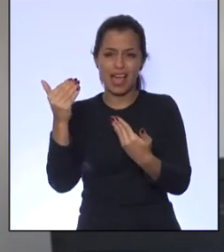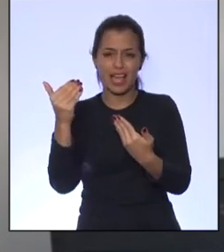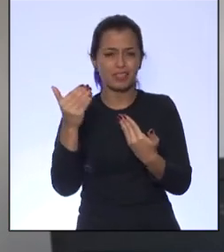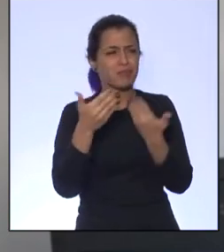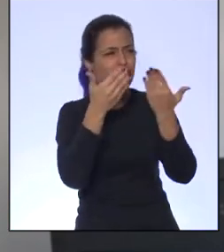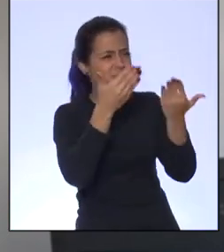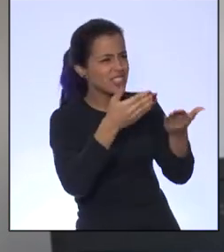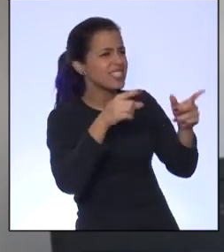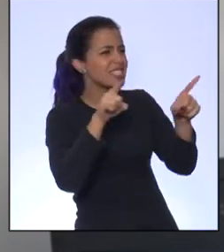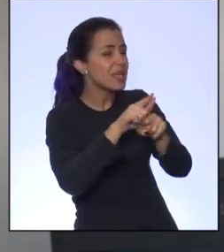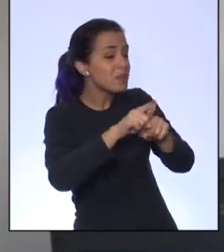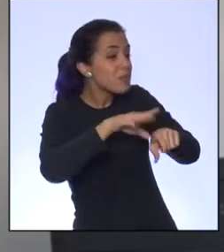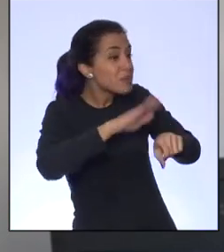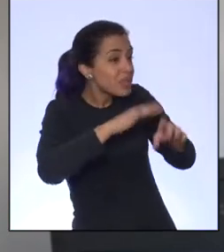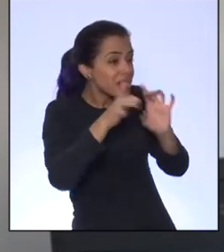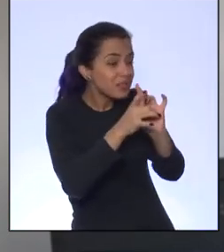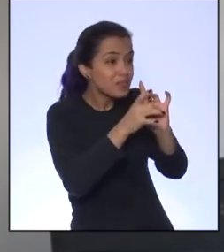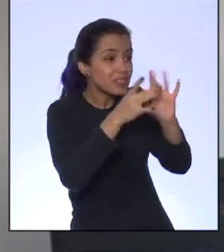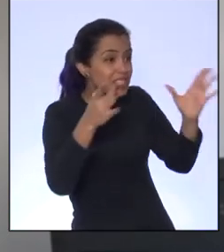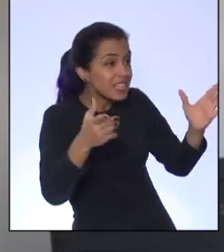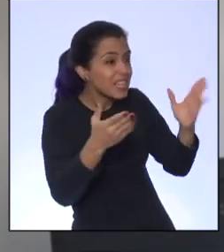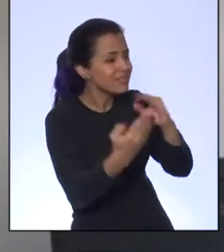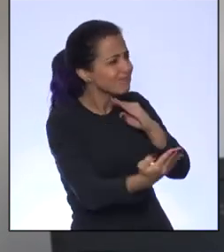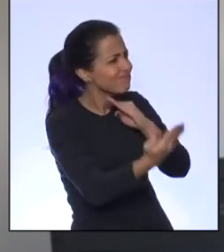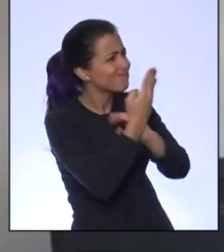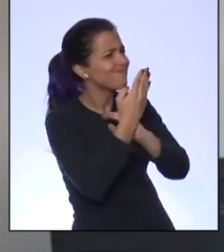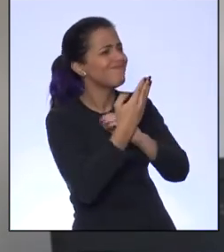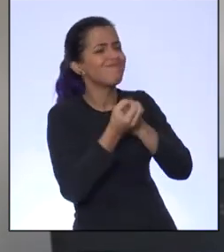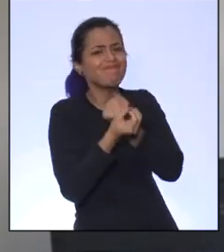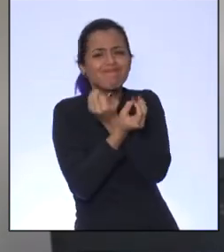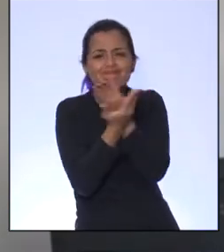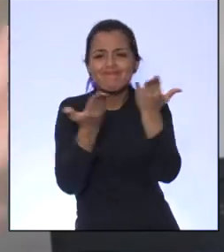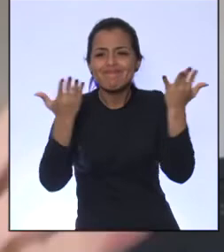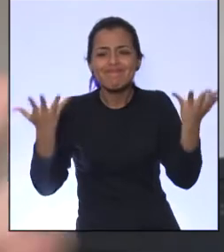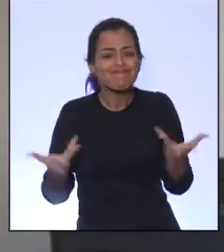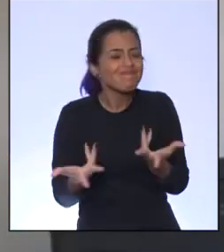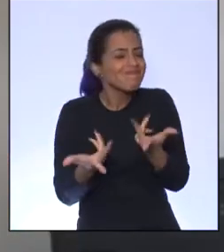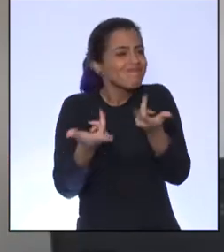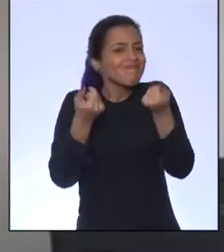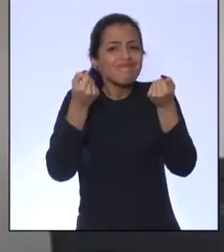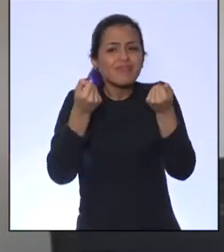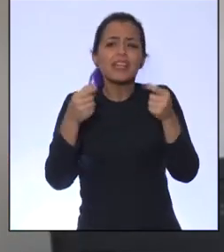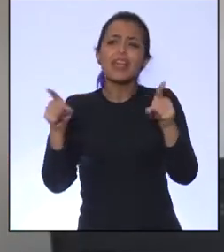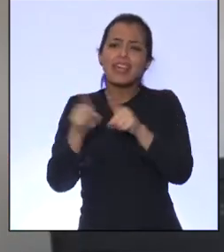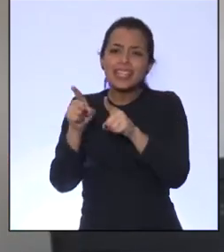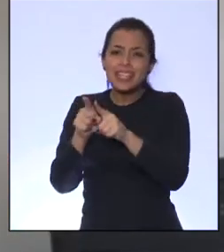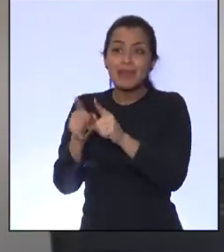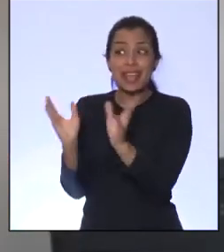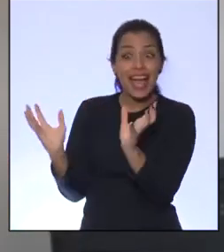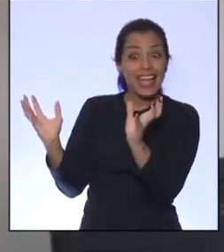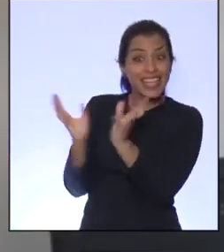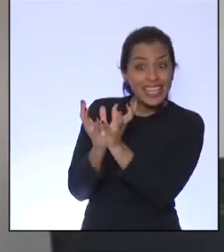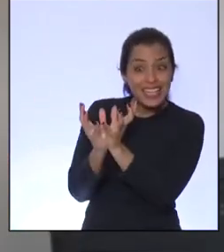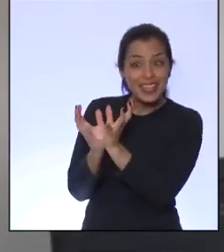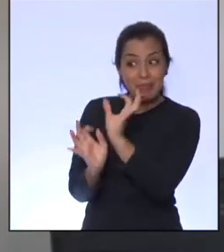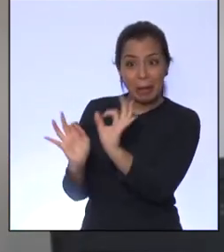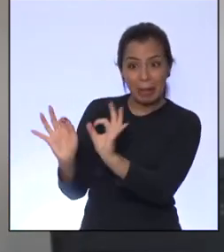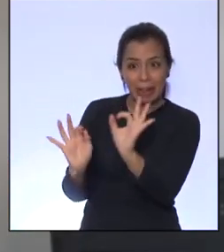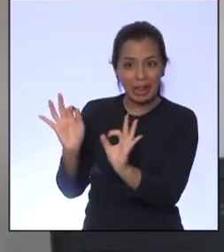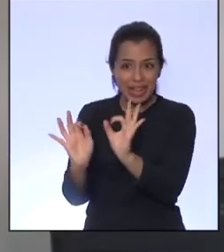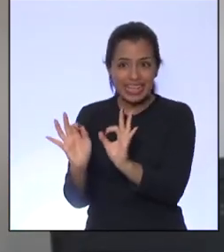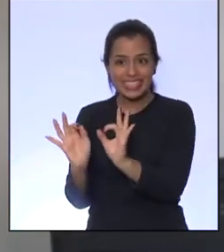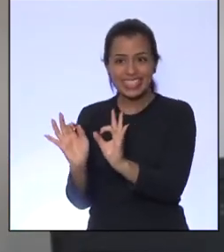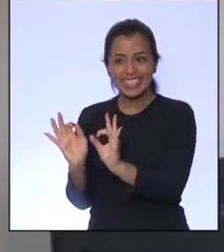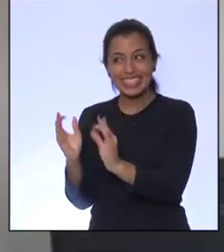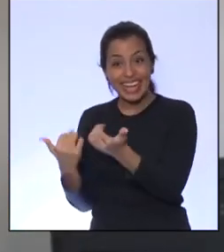tempo, pela sua contribuição tão rica, não é? E a equipe técnica também, que às vezes aguenta gente